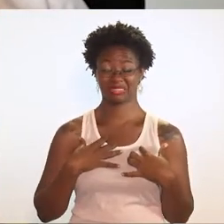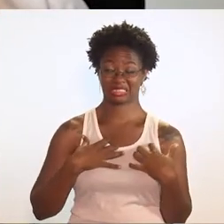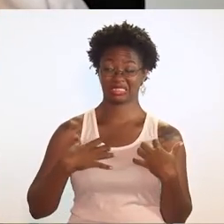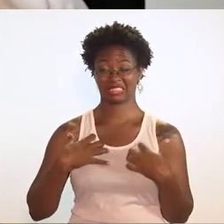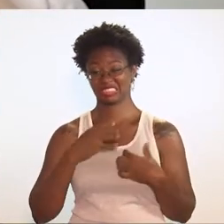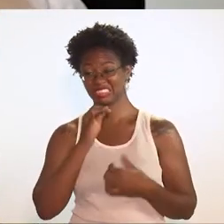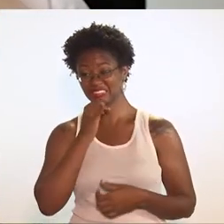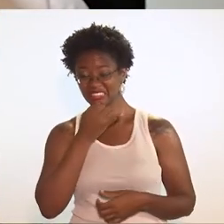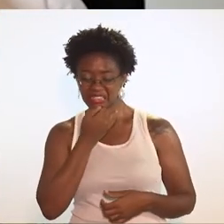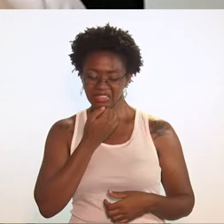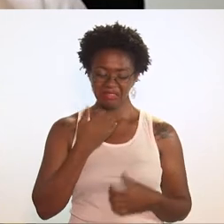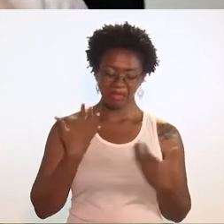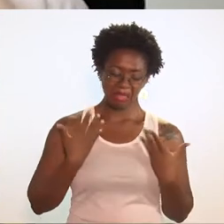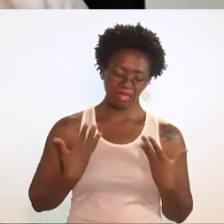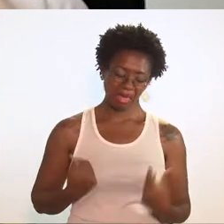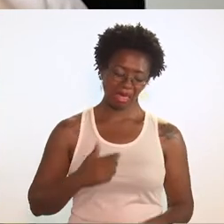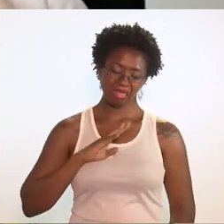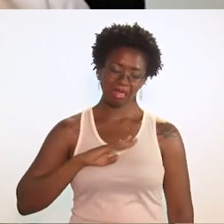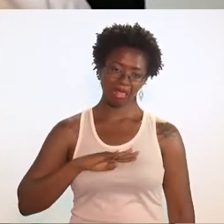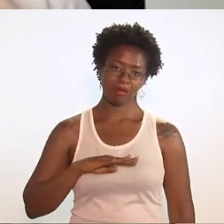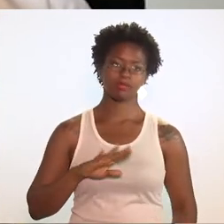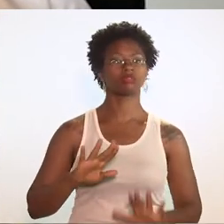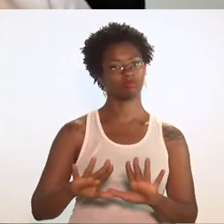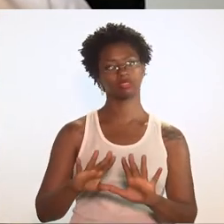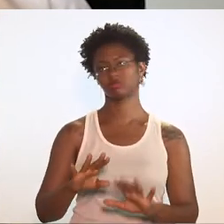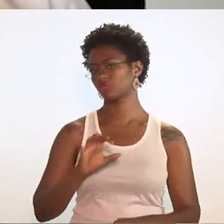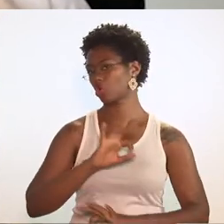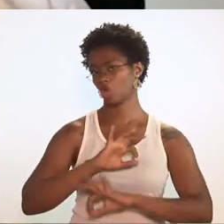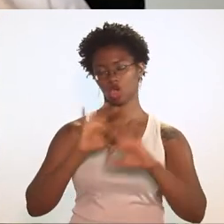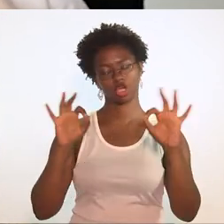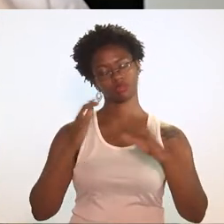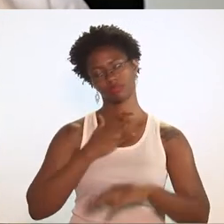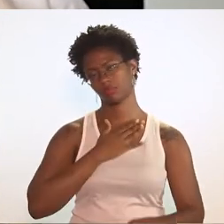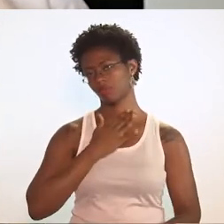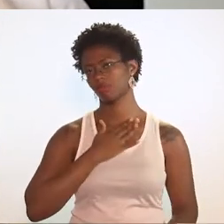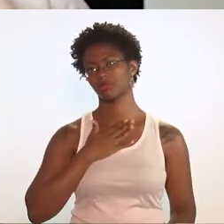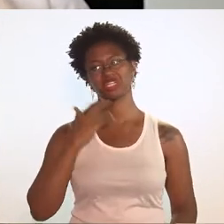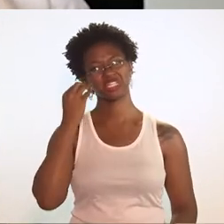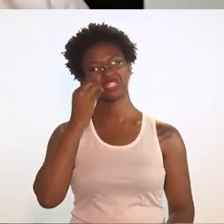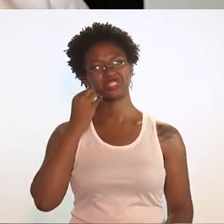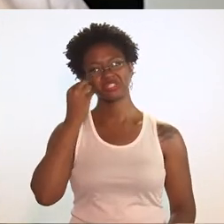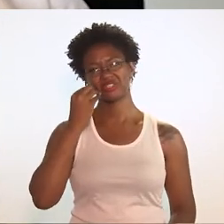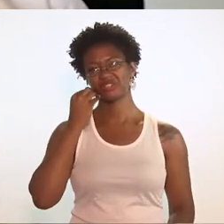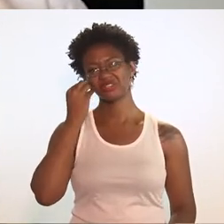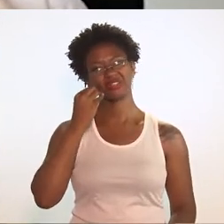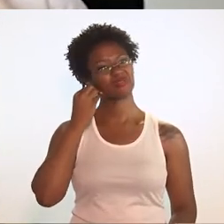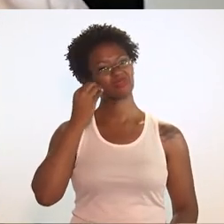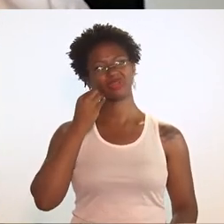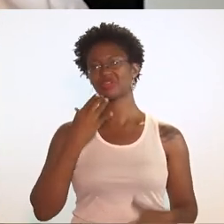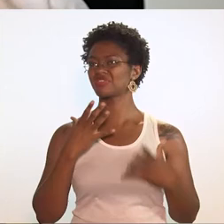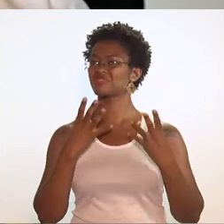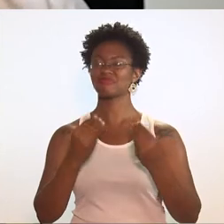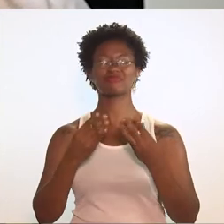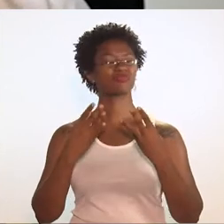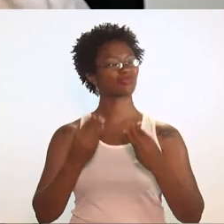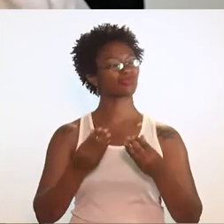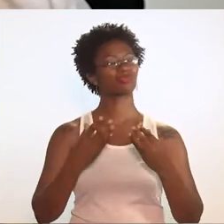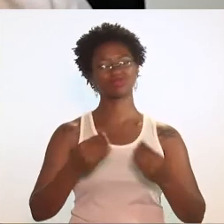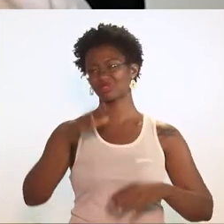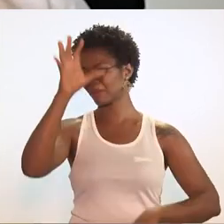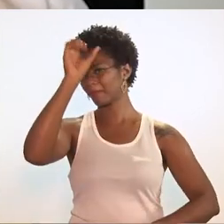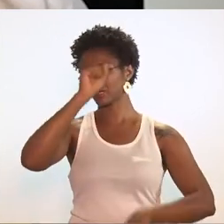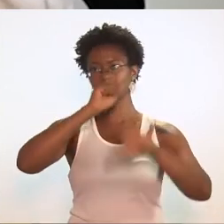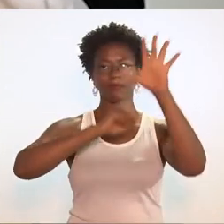se chateia, se desgasta, mas eu vou falar para você, valeu a pena. Para mim foi uma experiência única,